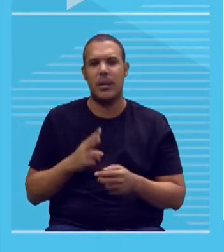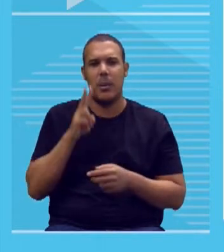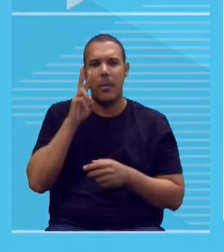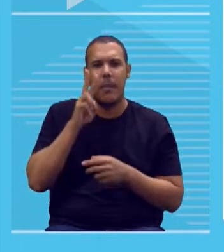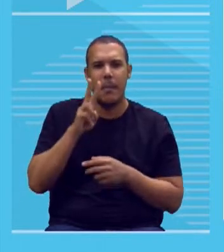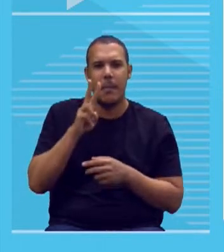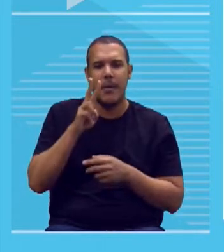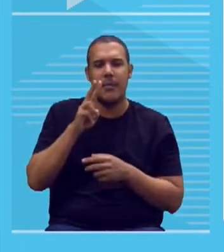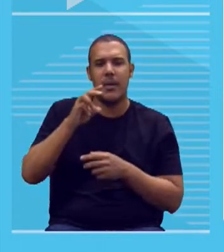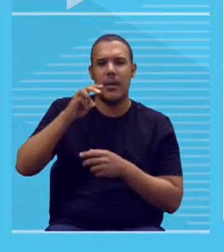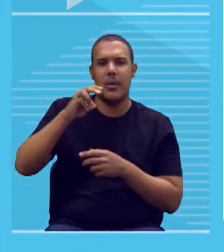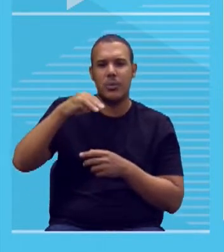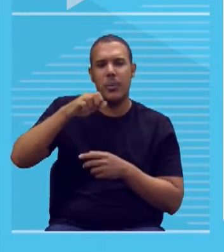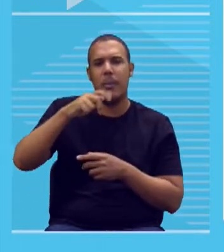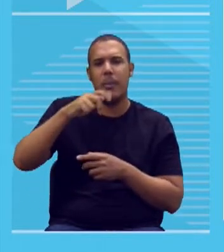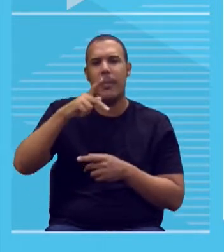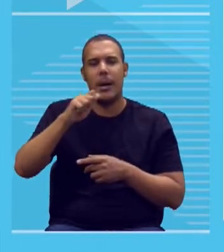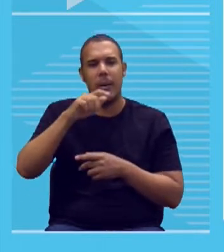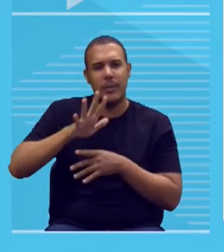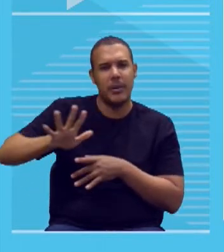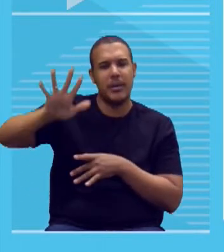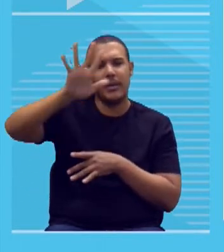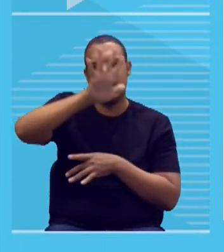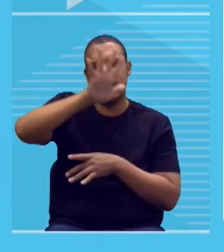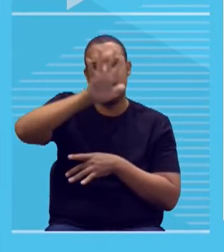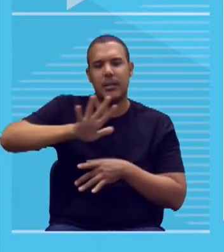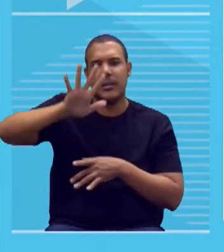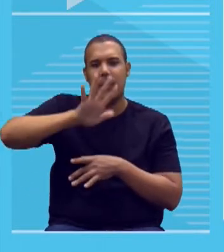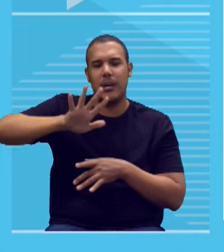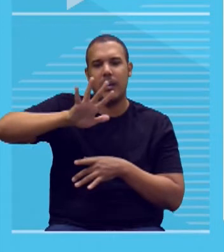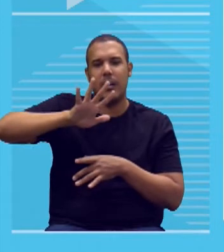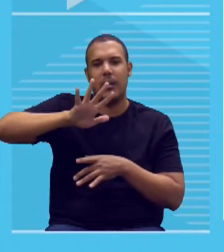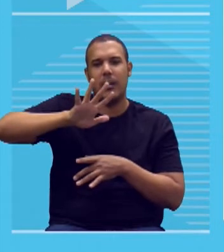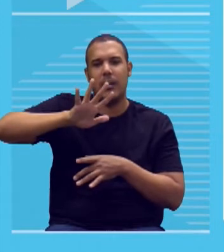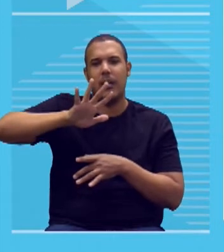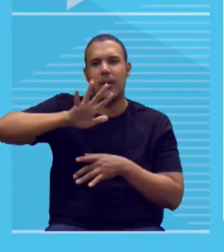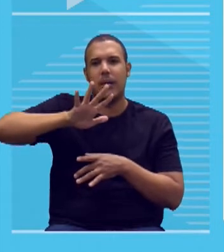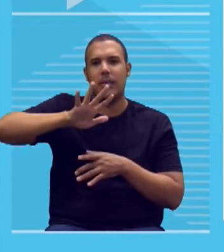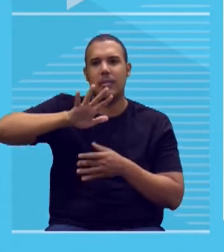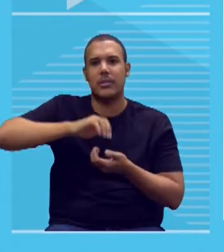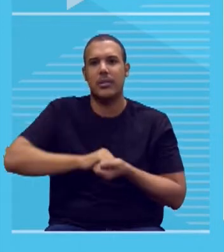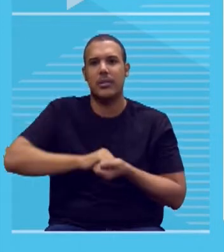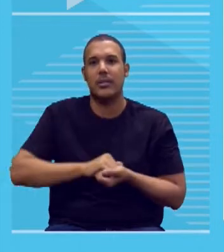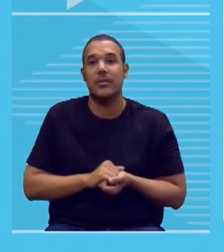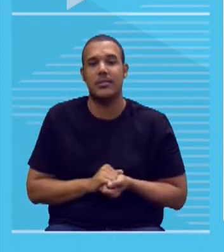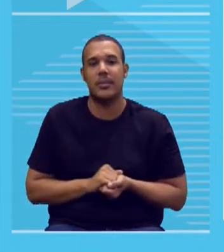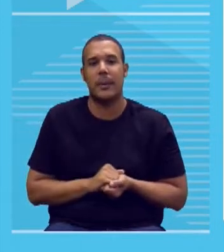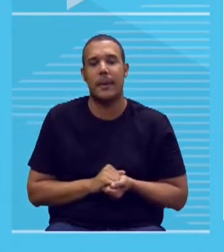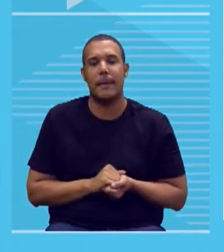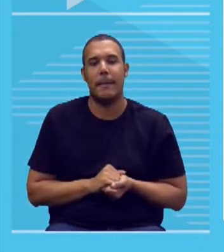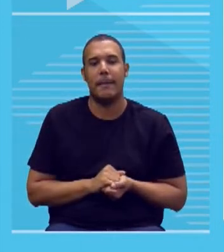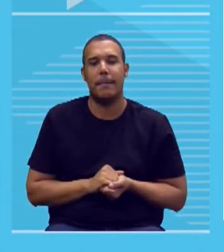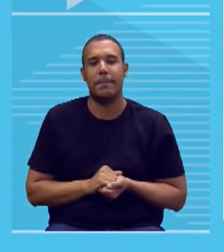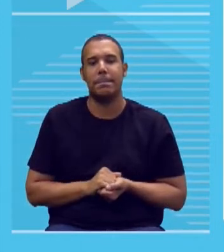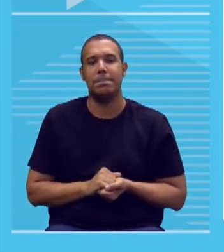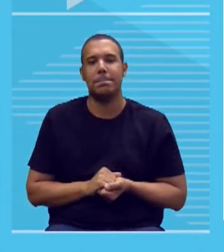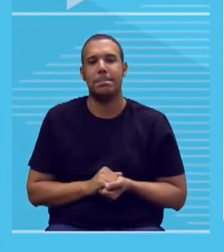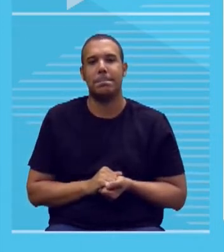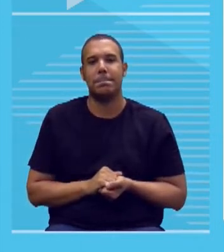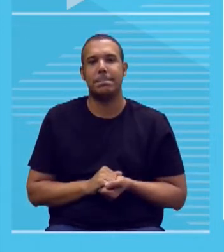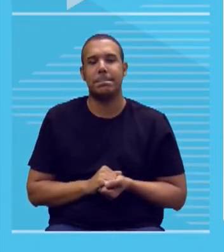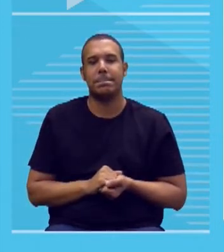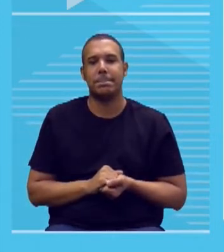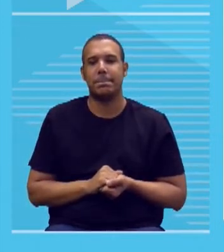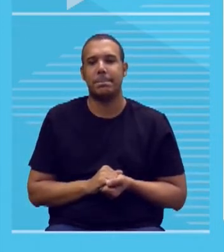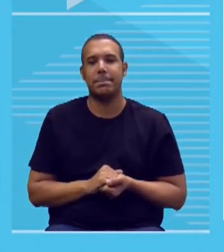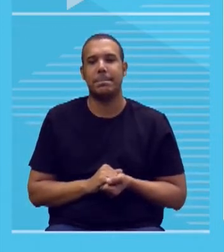mapear é o Google Maps da época né mapiá aí boa parte do da